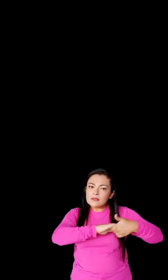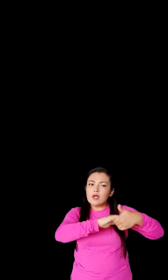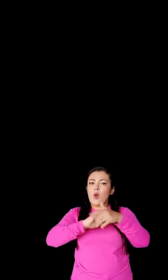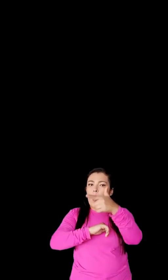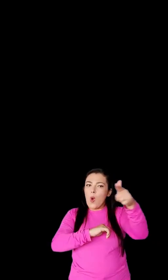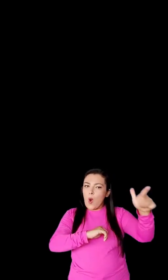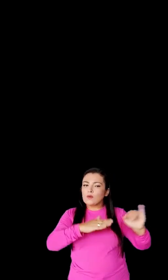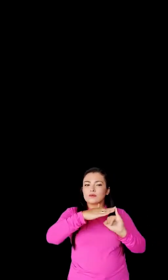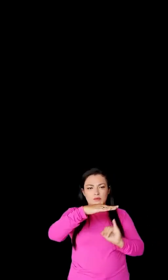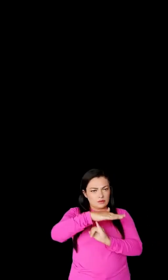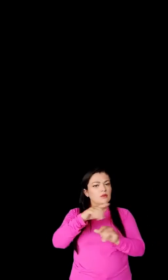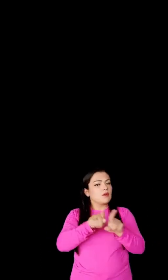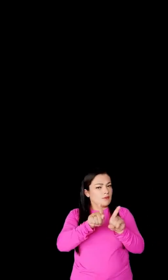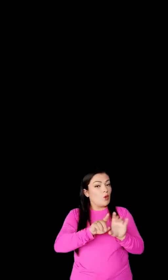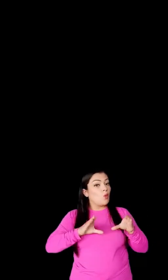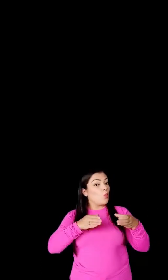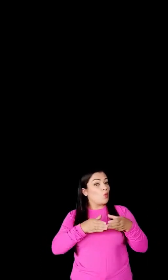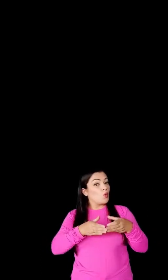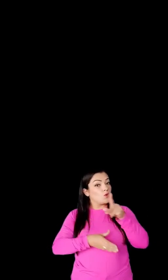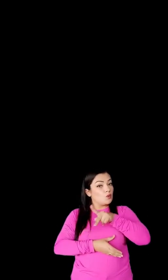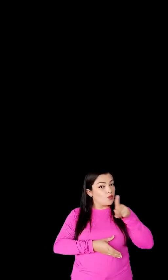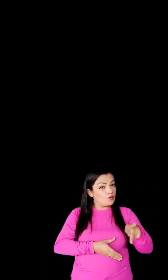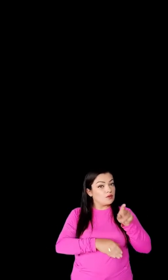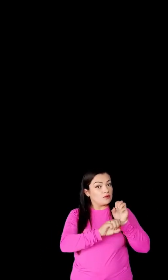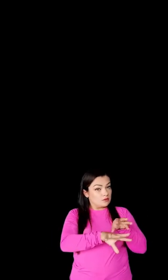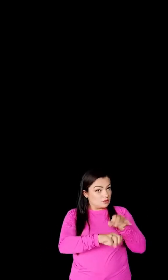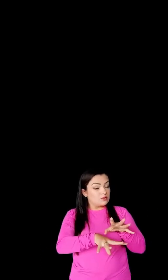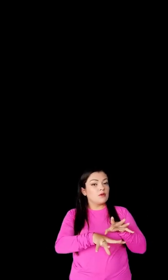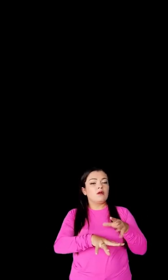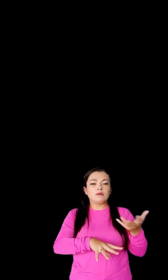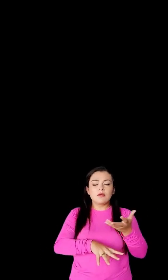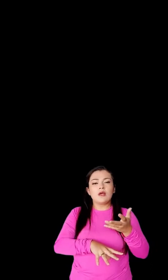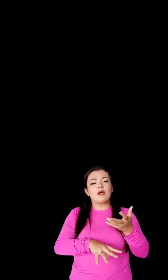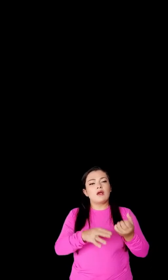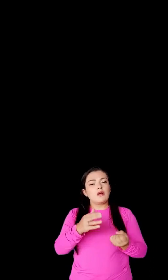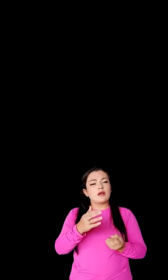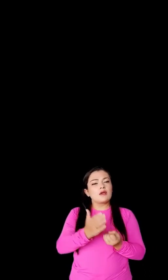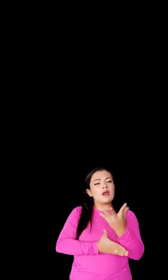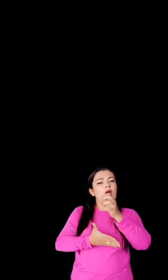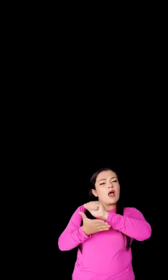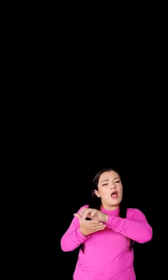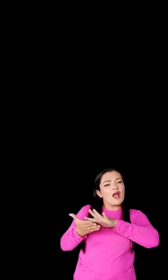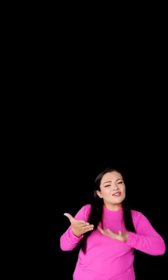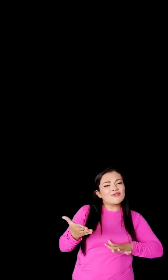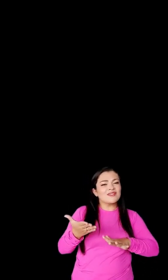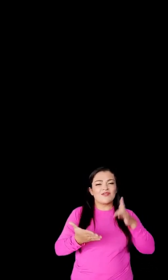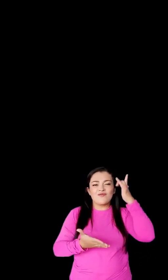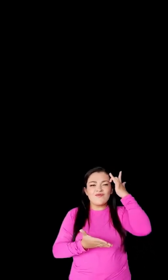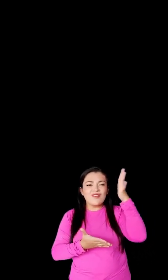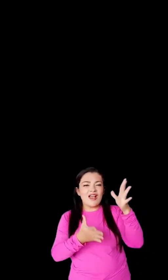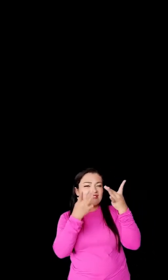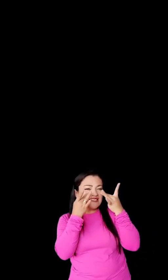da instituição, a equipe de educadores buscou alternativas para a criação de atividades que fossem